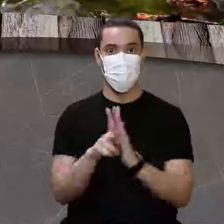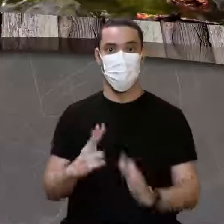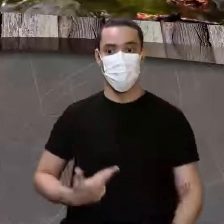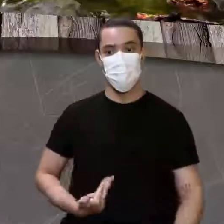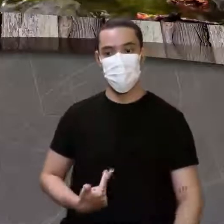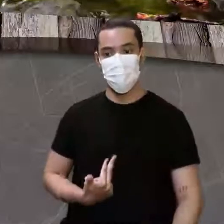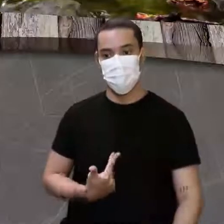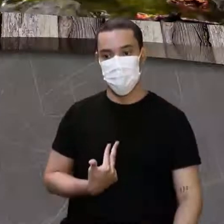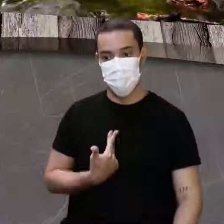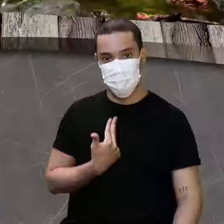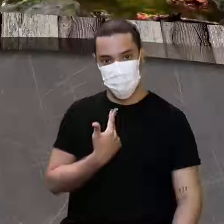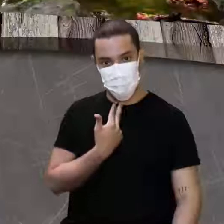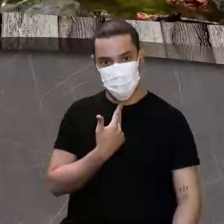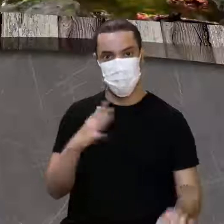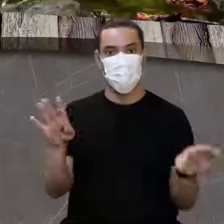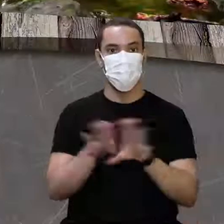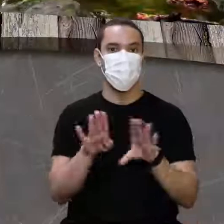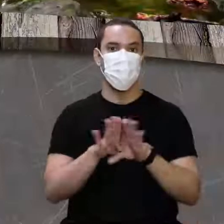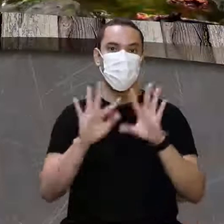anatômicas,